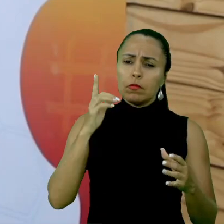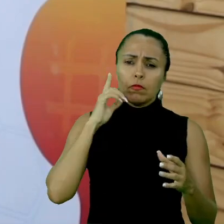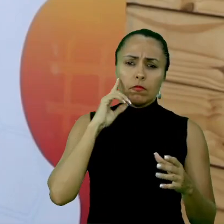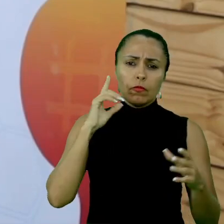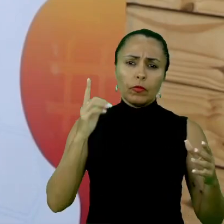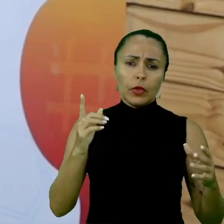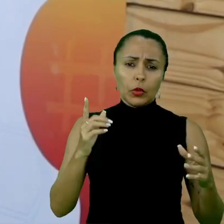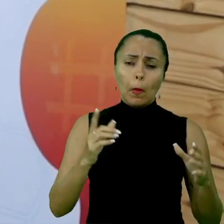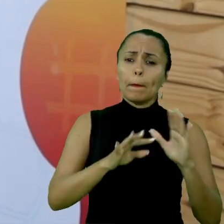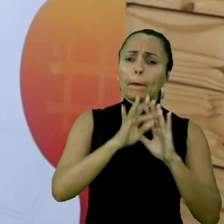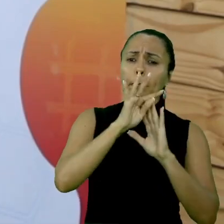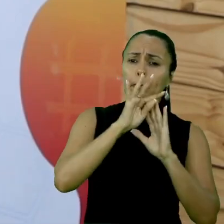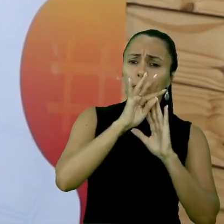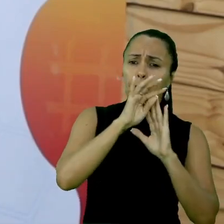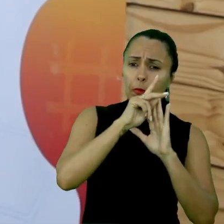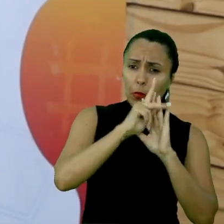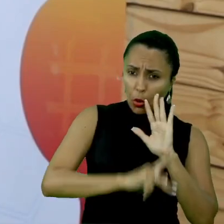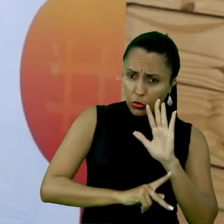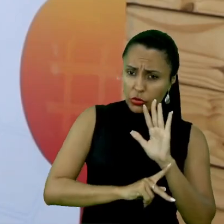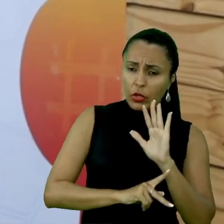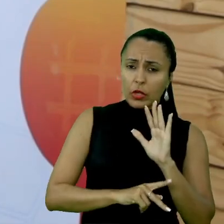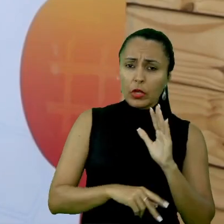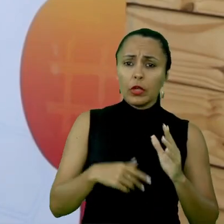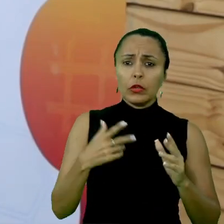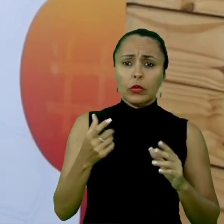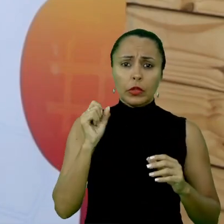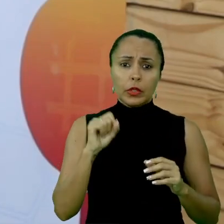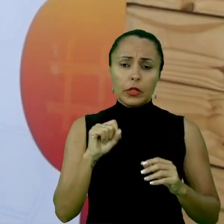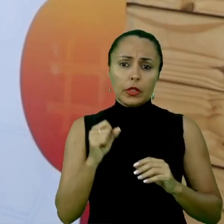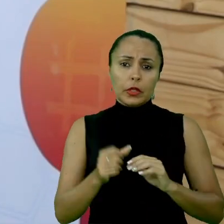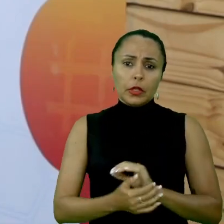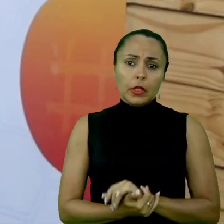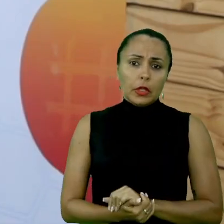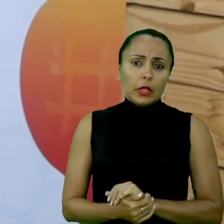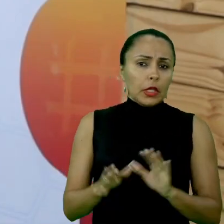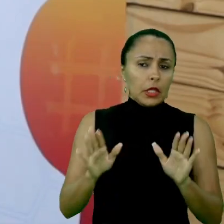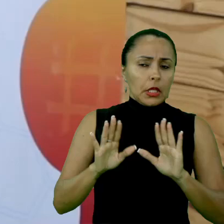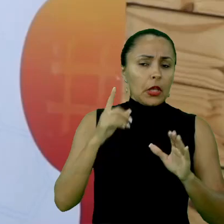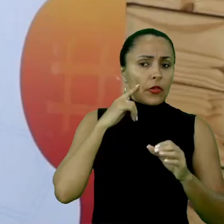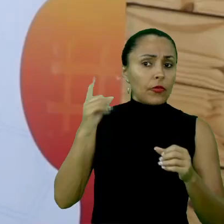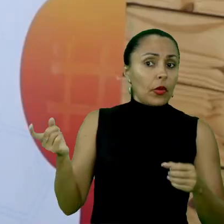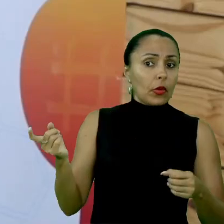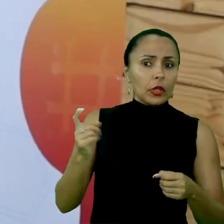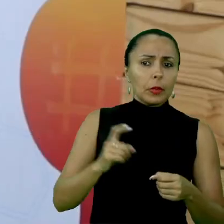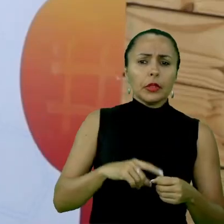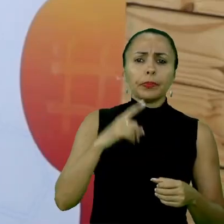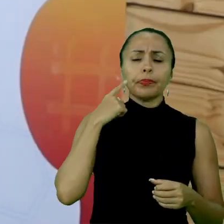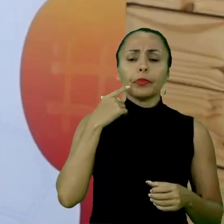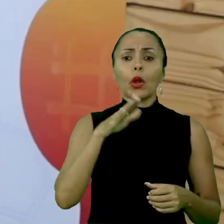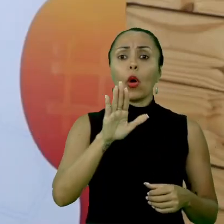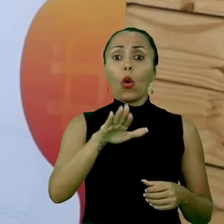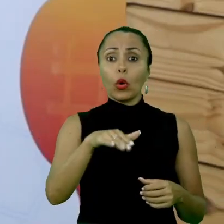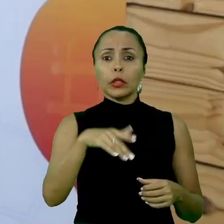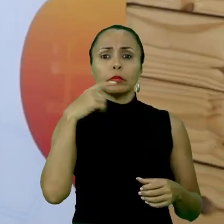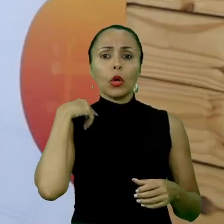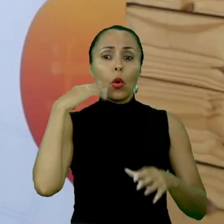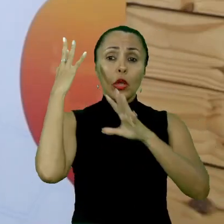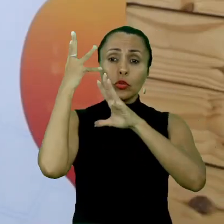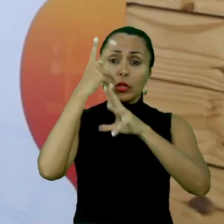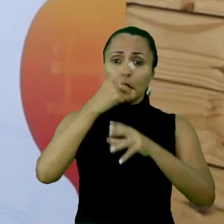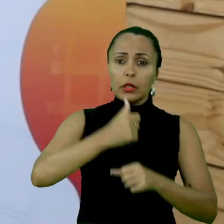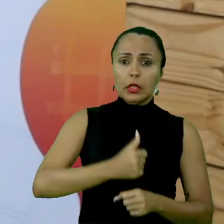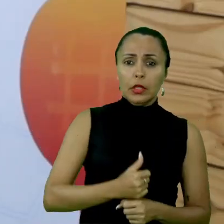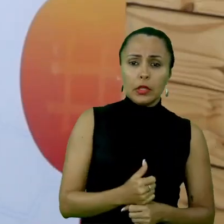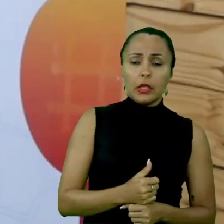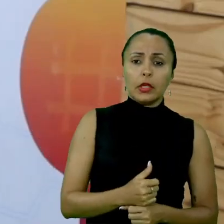um projeto, ou faz um filme, e nem volta para dizer assim, olha, o resultado disso aqui foi